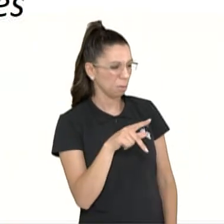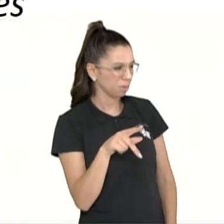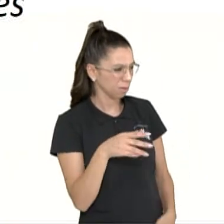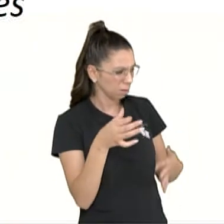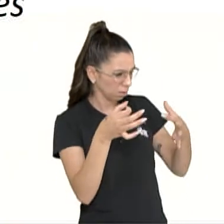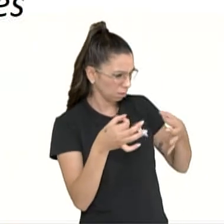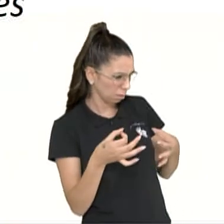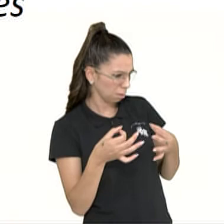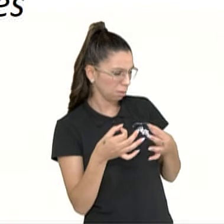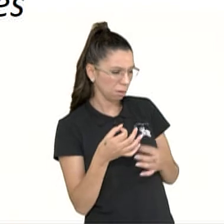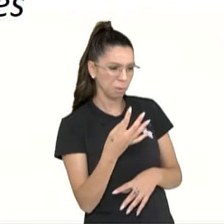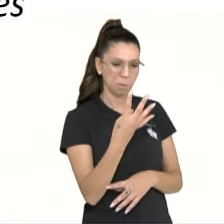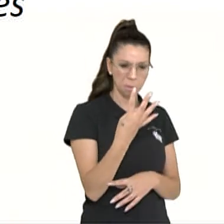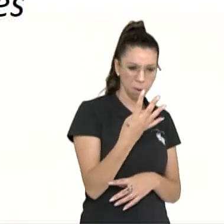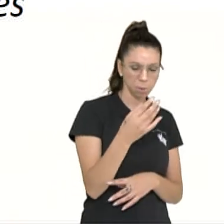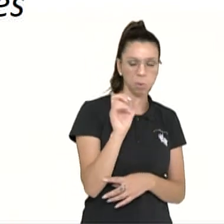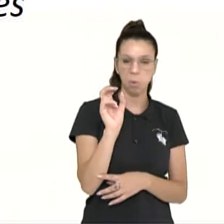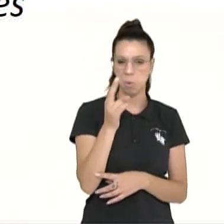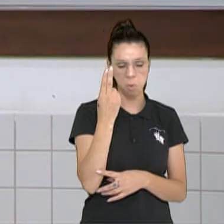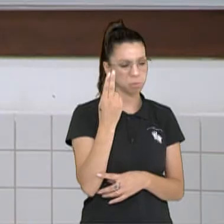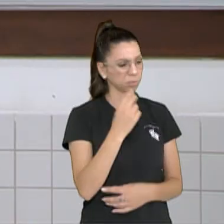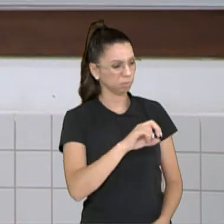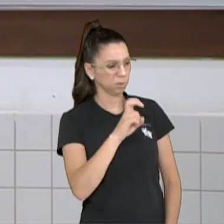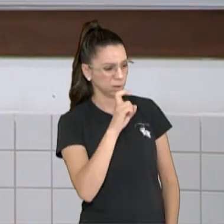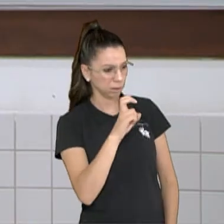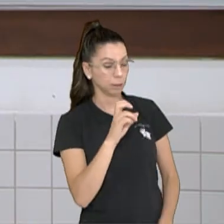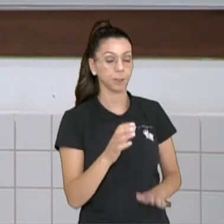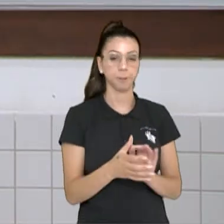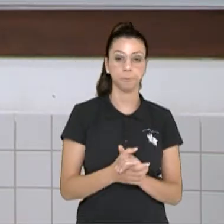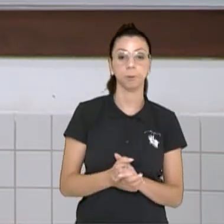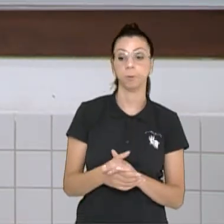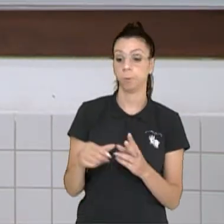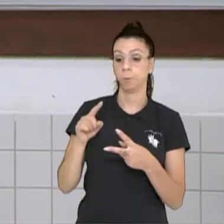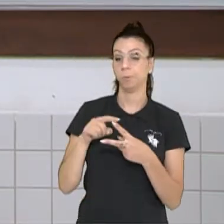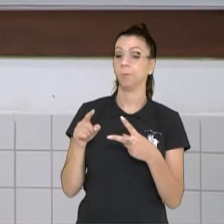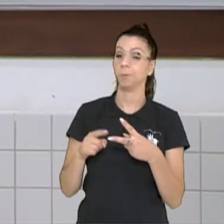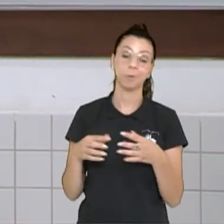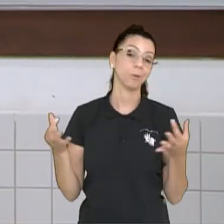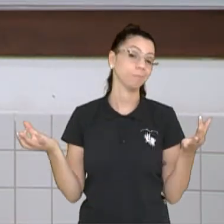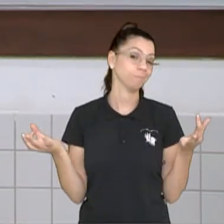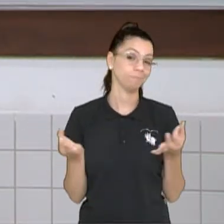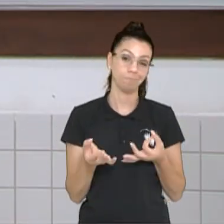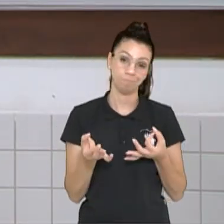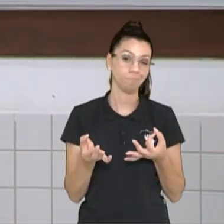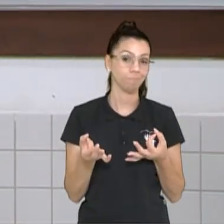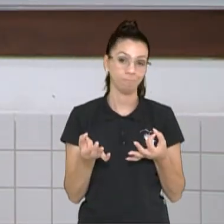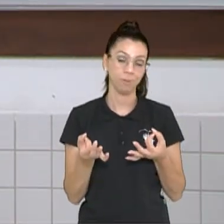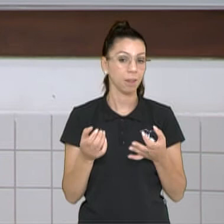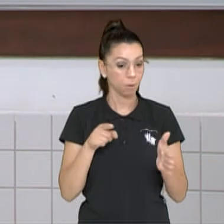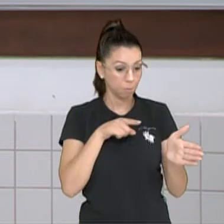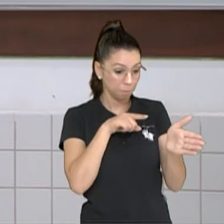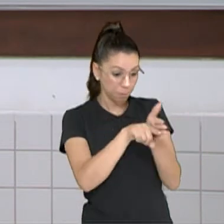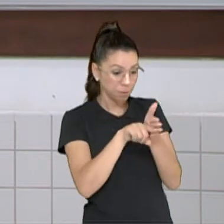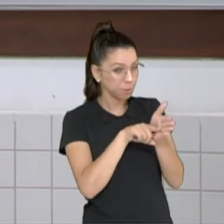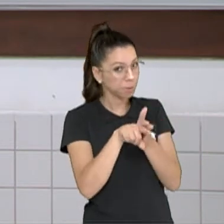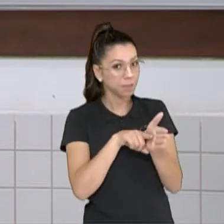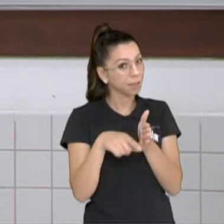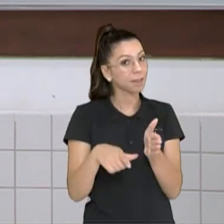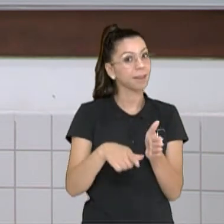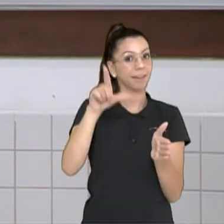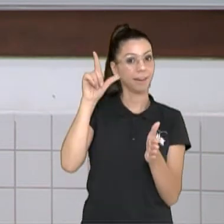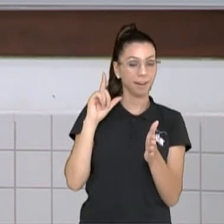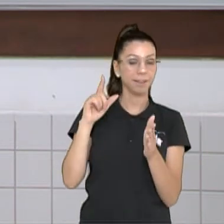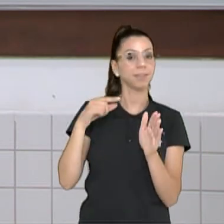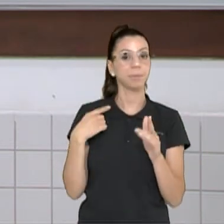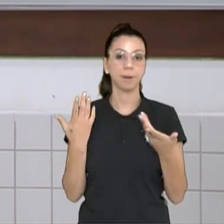certo? 4 ou 5 classes? Os dois. Os dois estão corretos. Pesquisei bastante antes de vir falar isso para vocês,